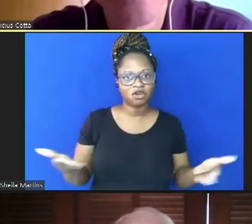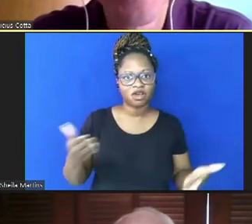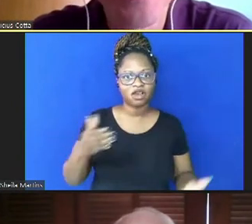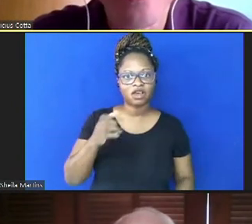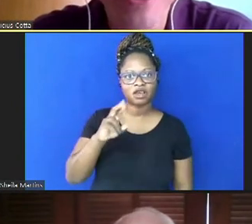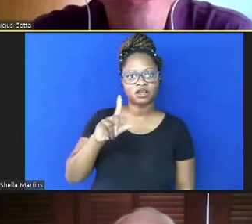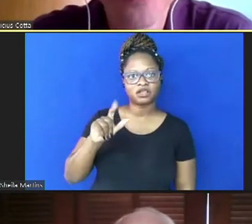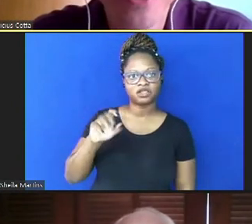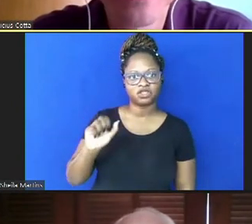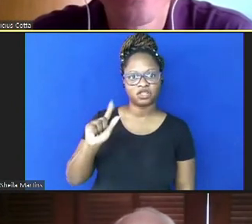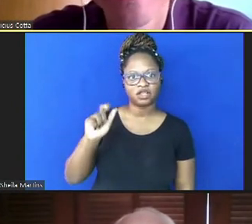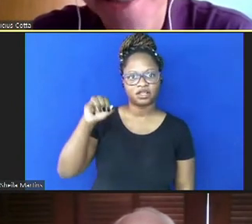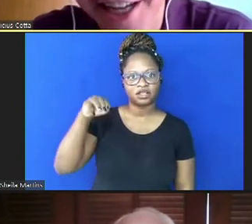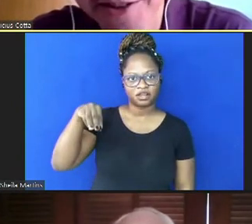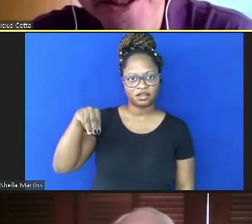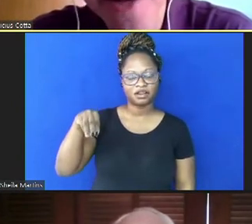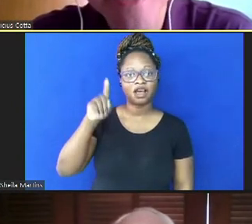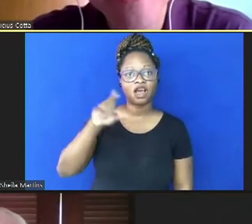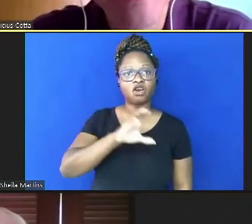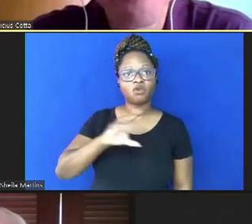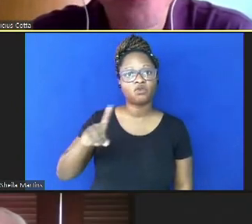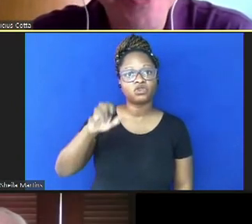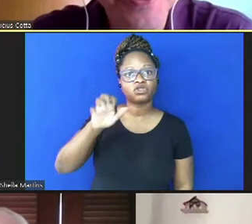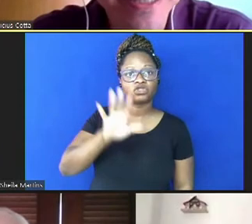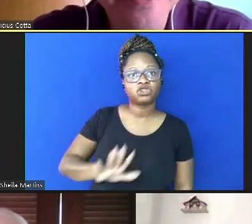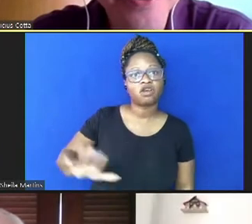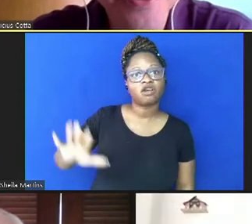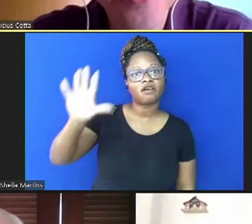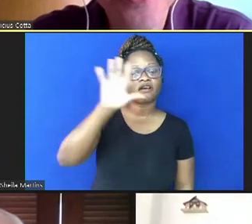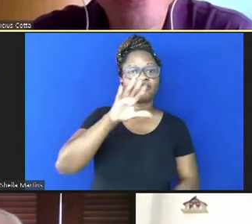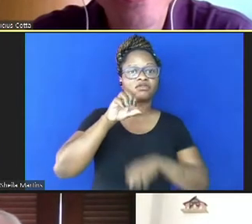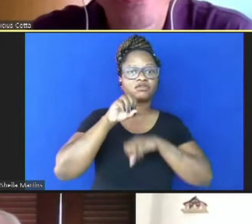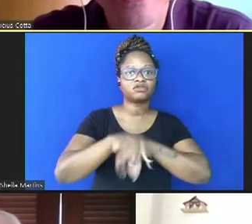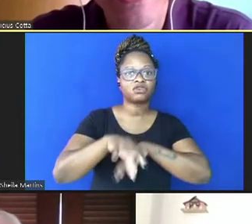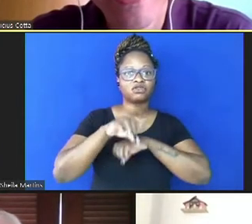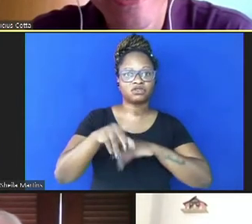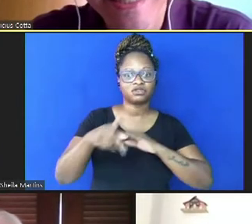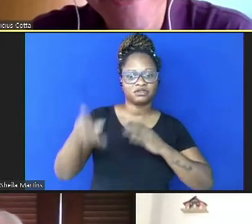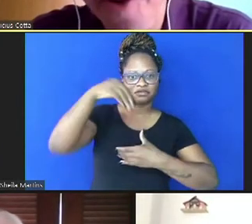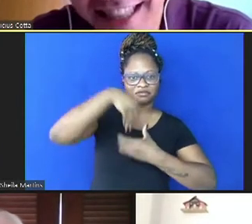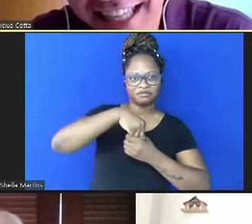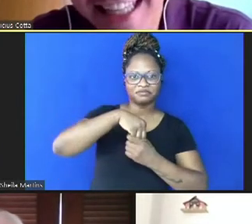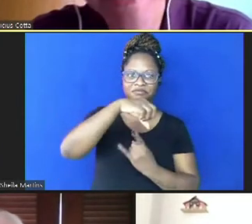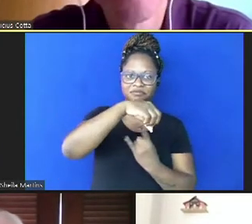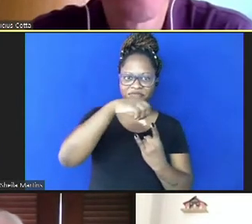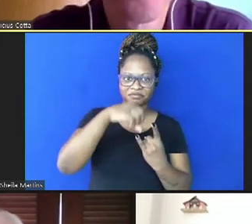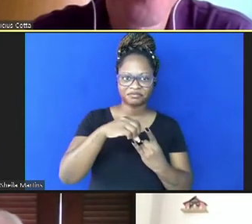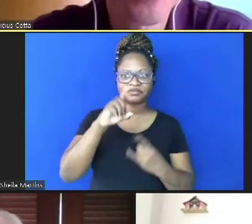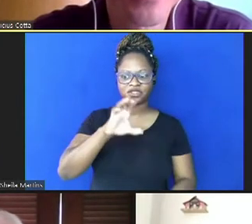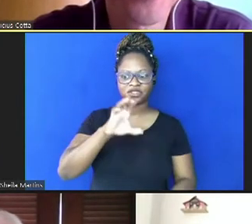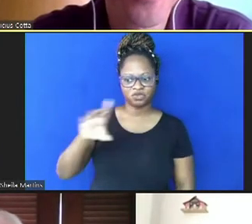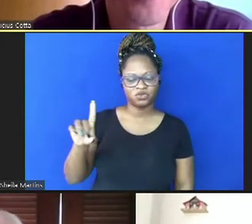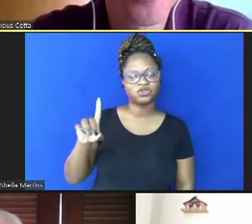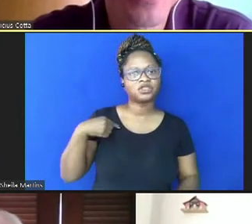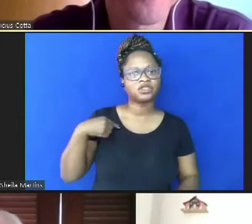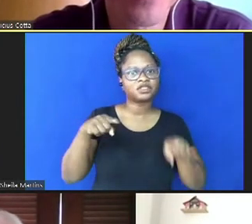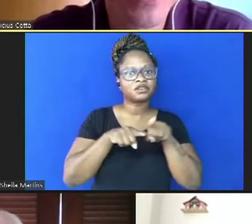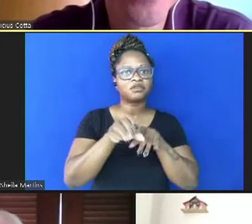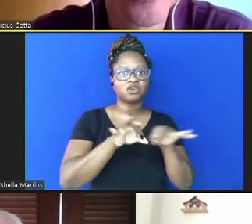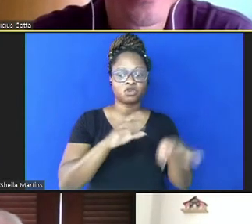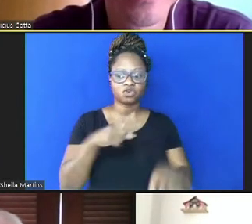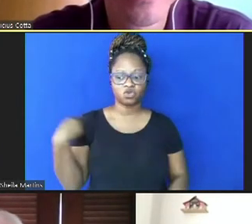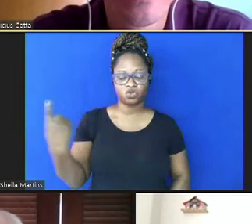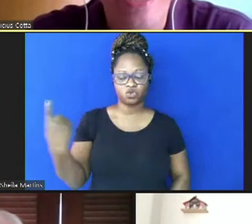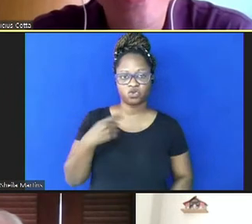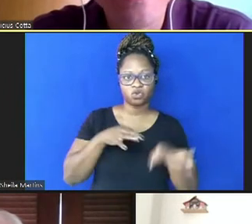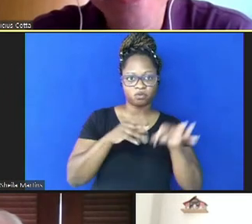Gila, nossa coordenadora geral de educação, pró-reitora da Fiocruz, e coordena o nosso projeto